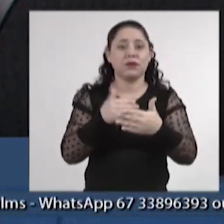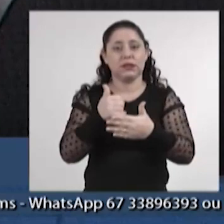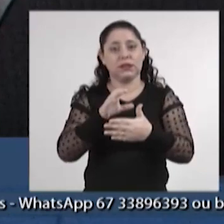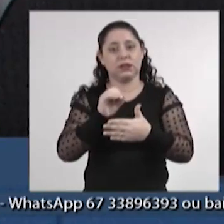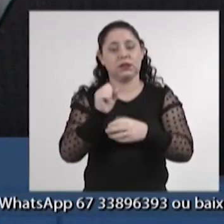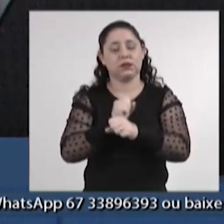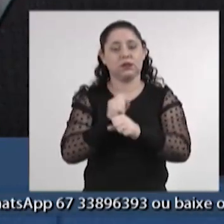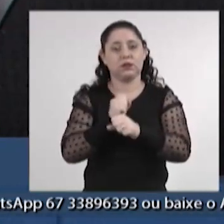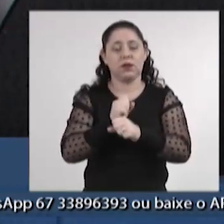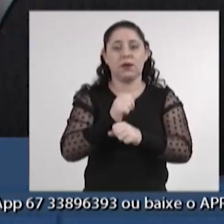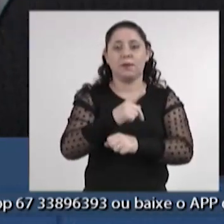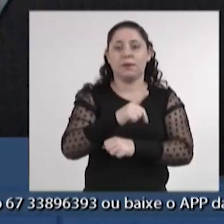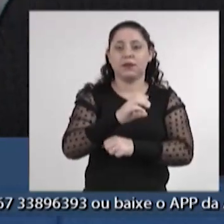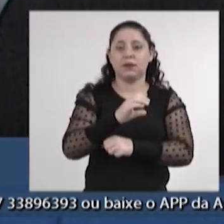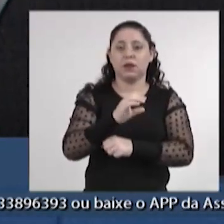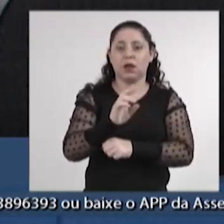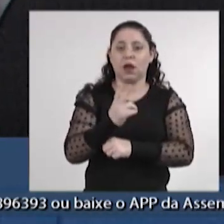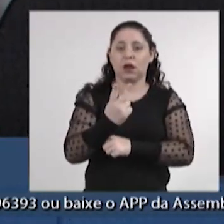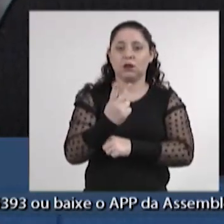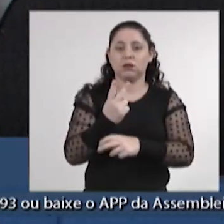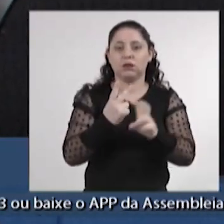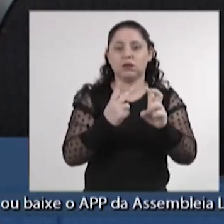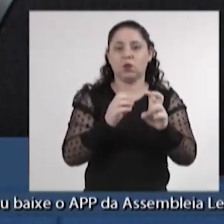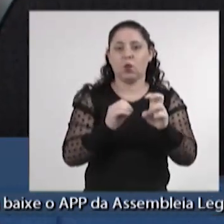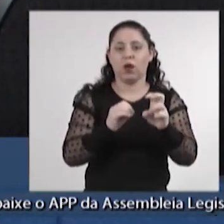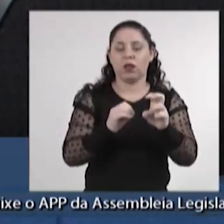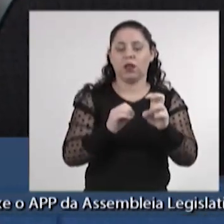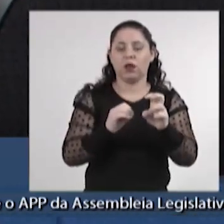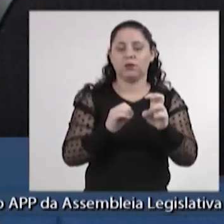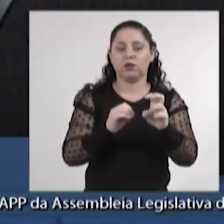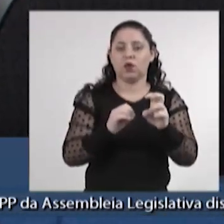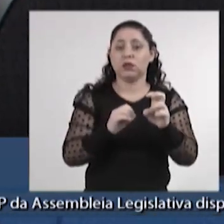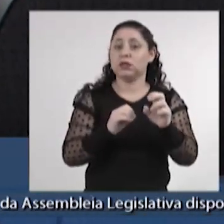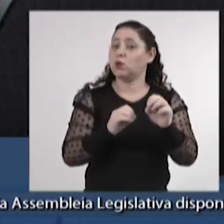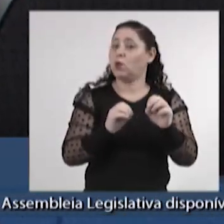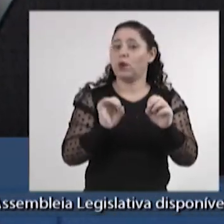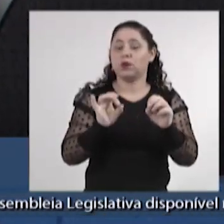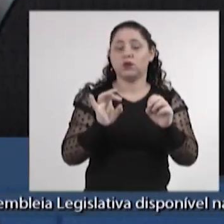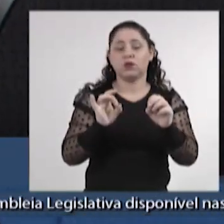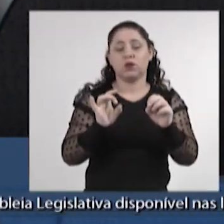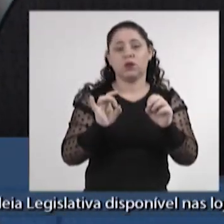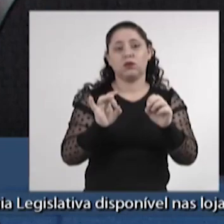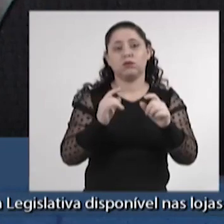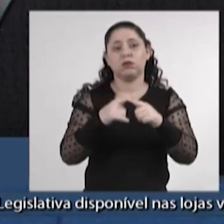anos. Para PCH, são 50 anos. Porque, geralmente, o